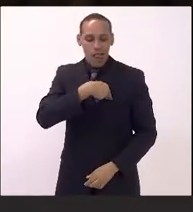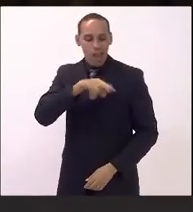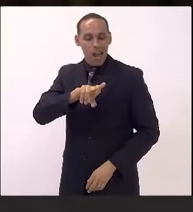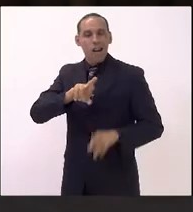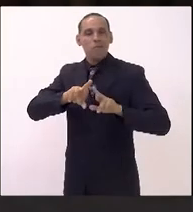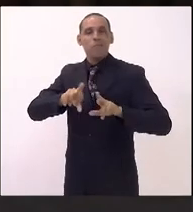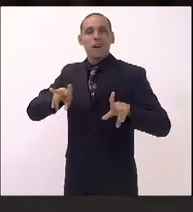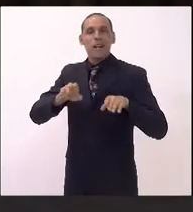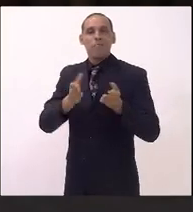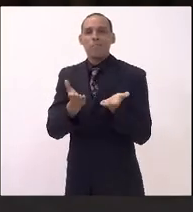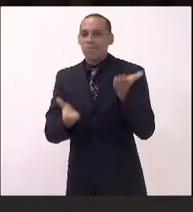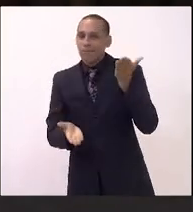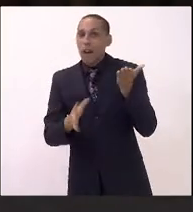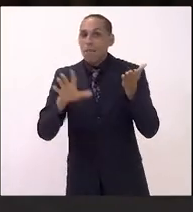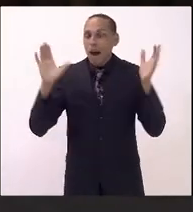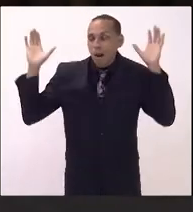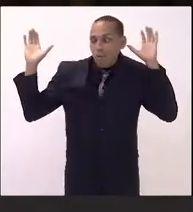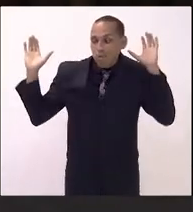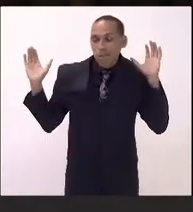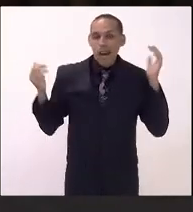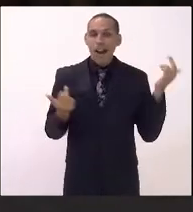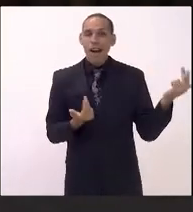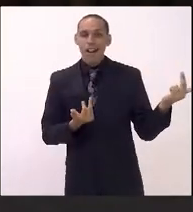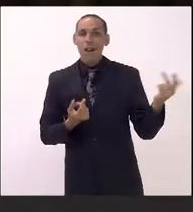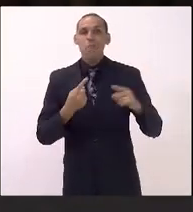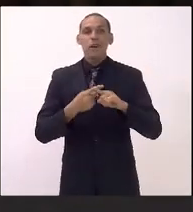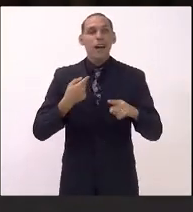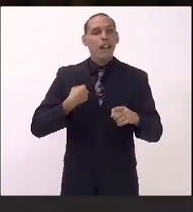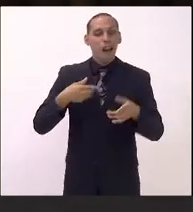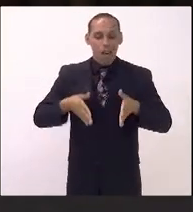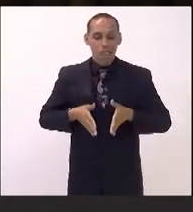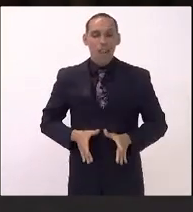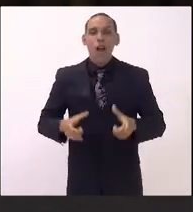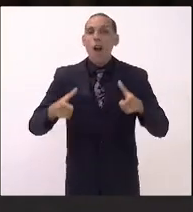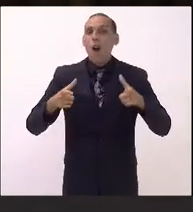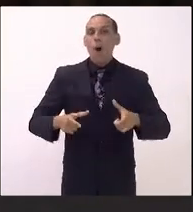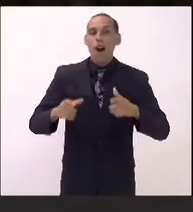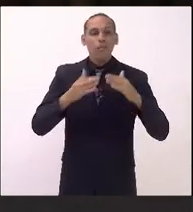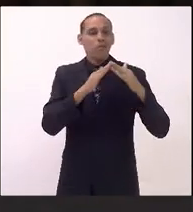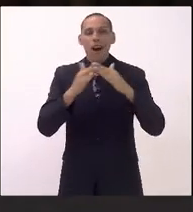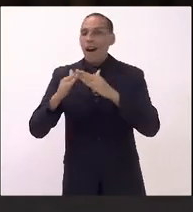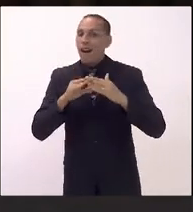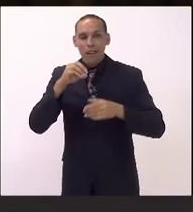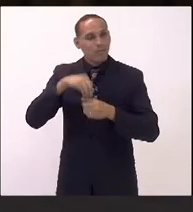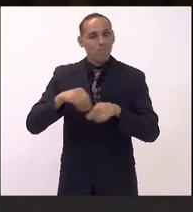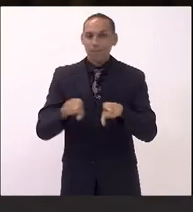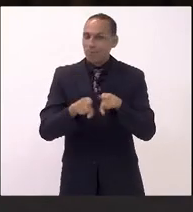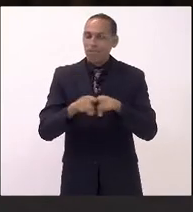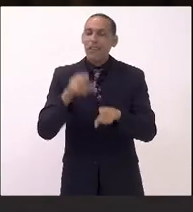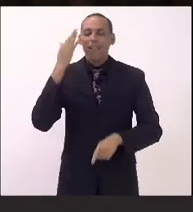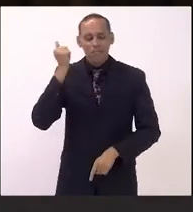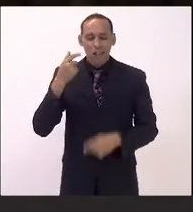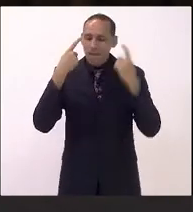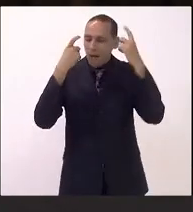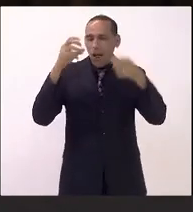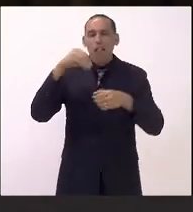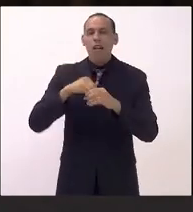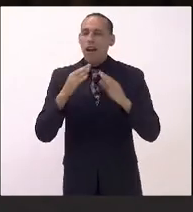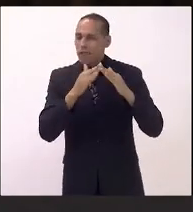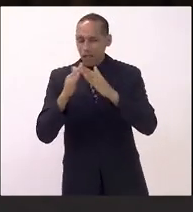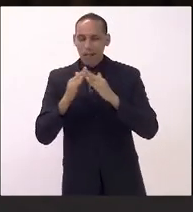o nosso jugo é igual, porque eu nasci dentro de uma favela e eu sei o que é a violência dentro da